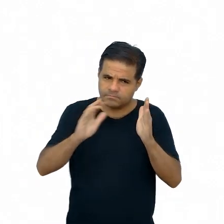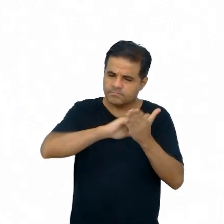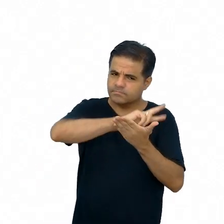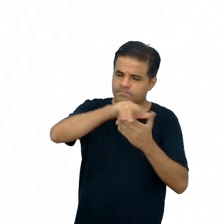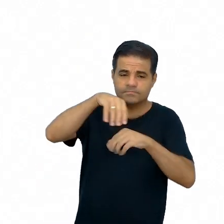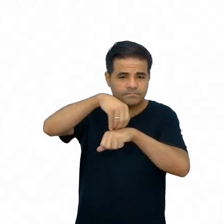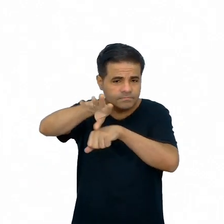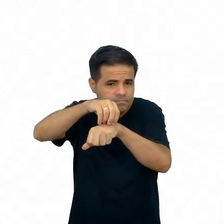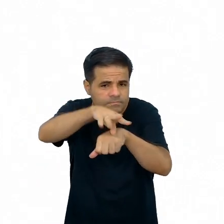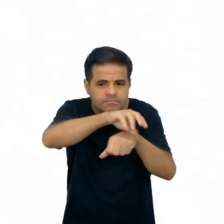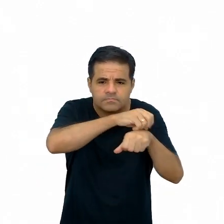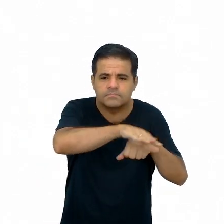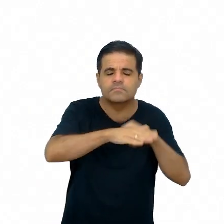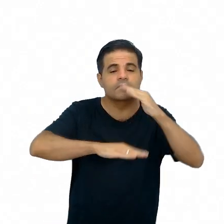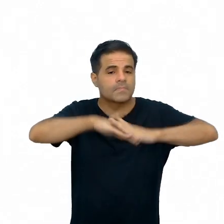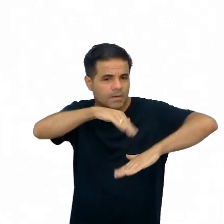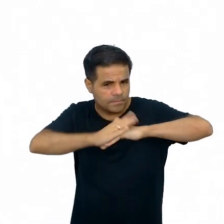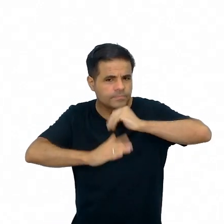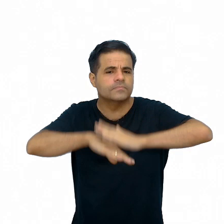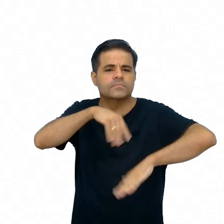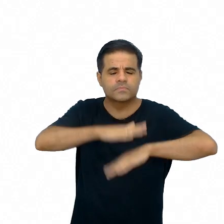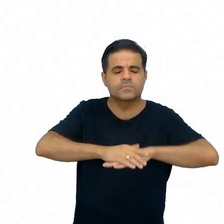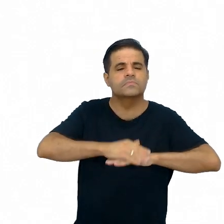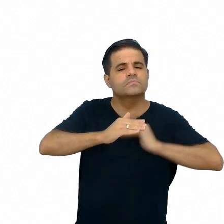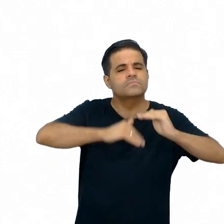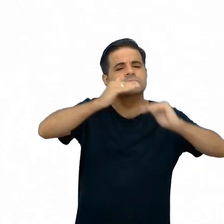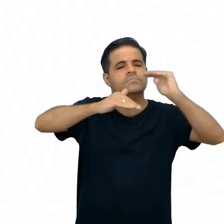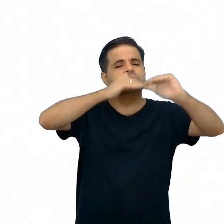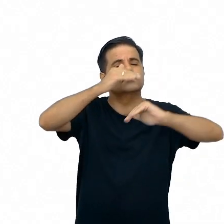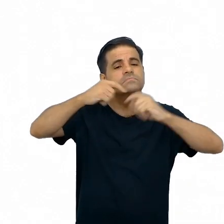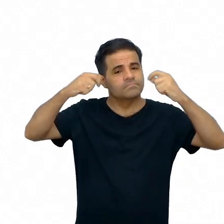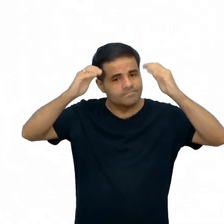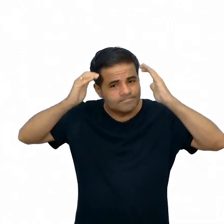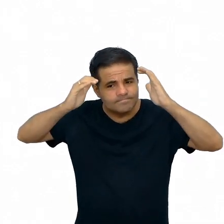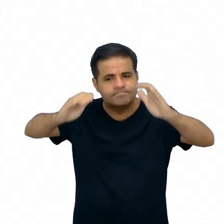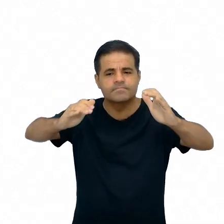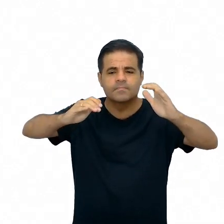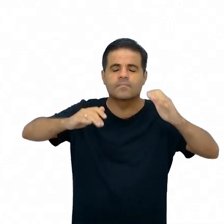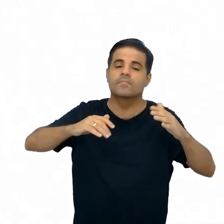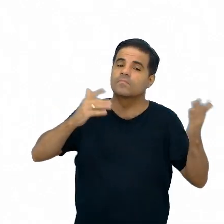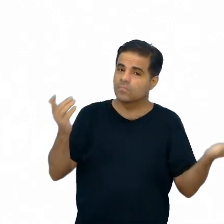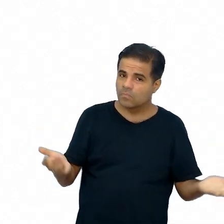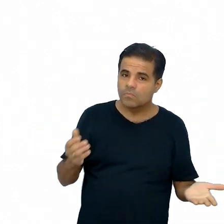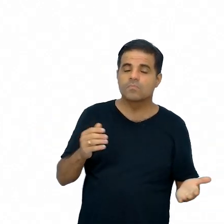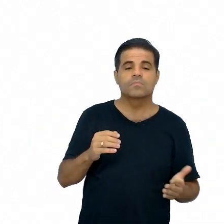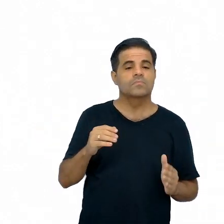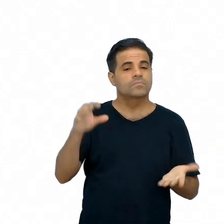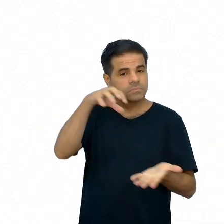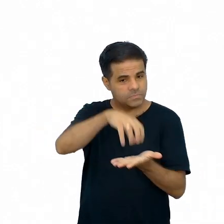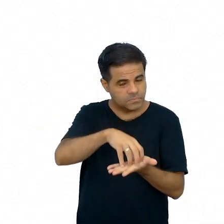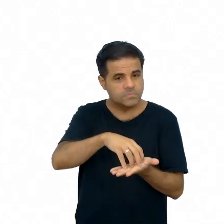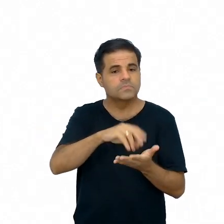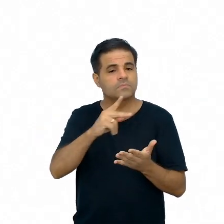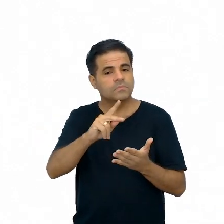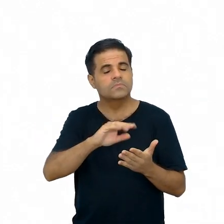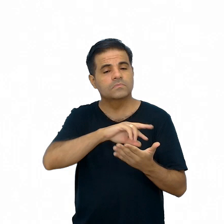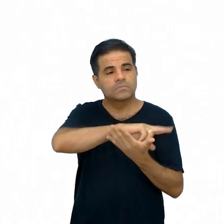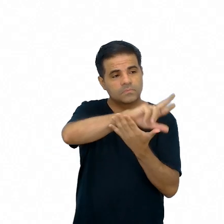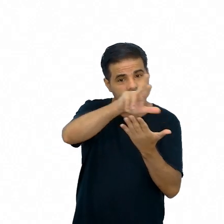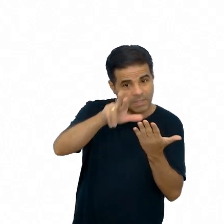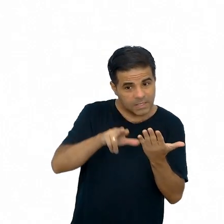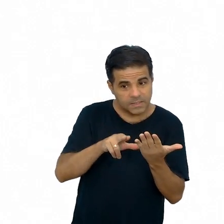dicas e sugestões de ações e procedimentos a serem realizados com a finalidade de se obter